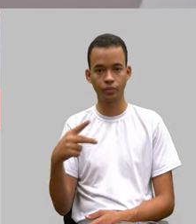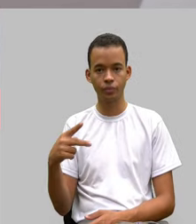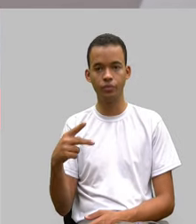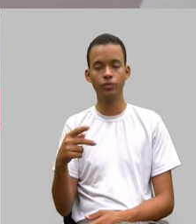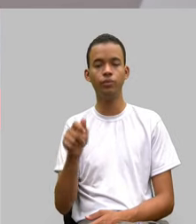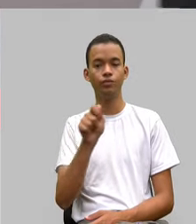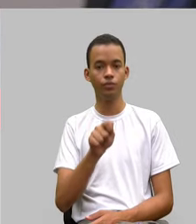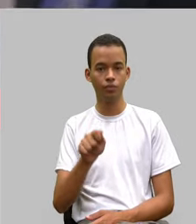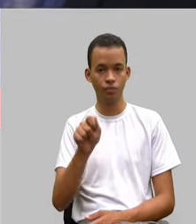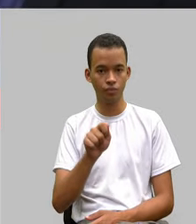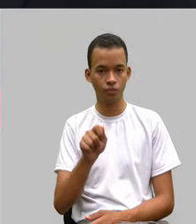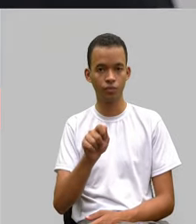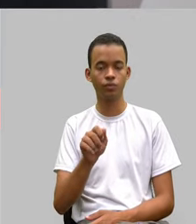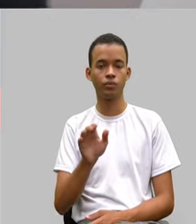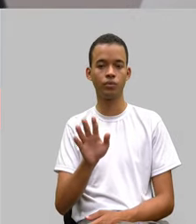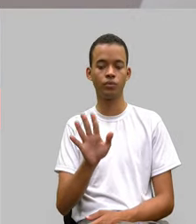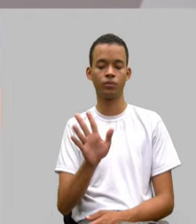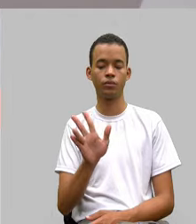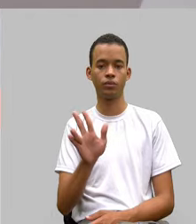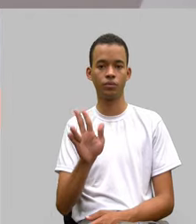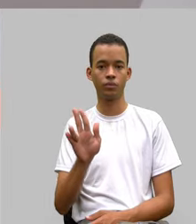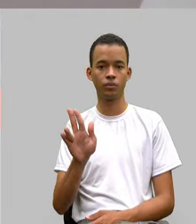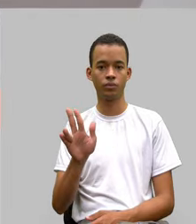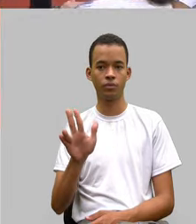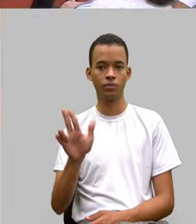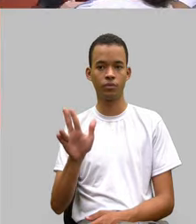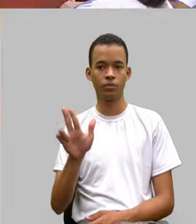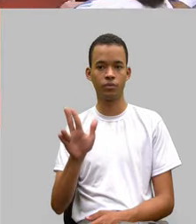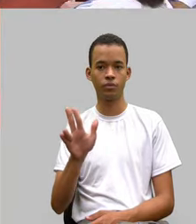medicinal de Belo Horizonte Angatu